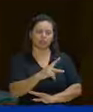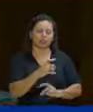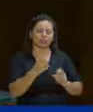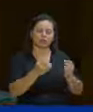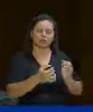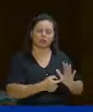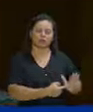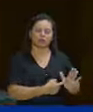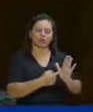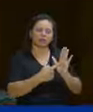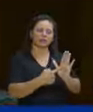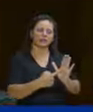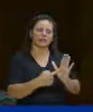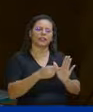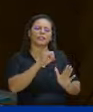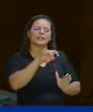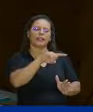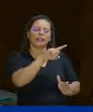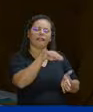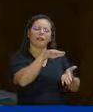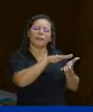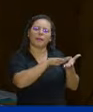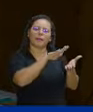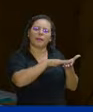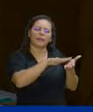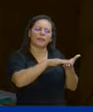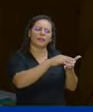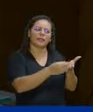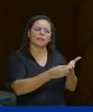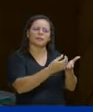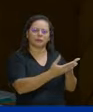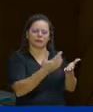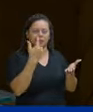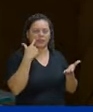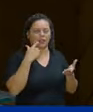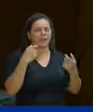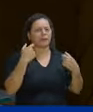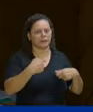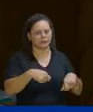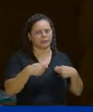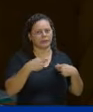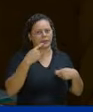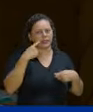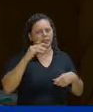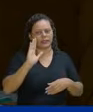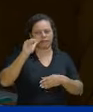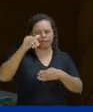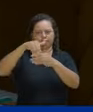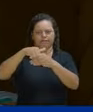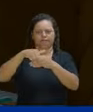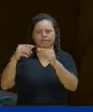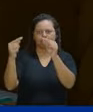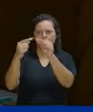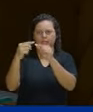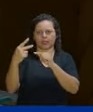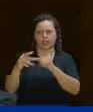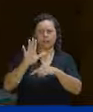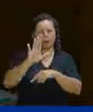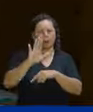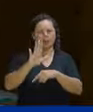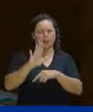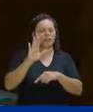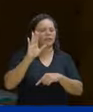as despesas com honorários advocatícios e contábeis são consideradas eleitorais, mas não